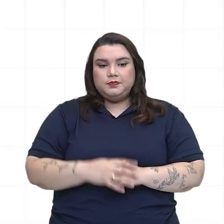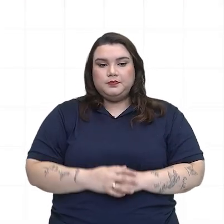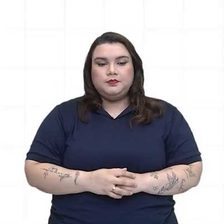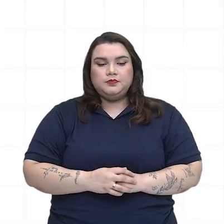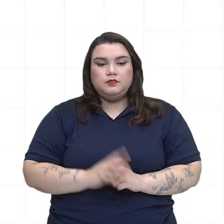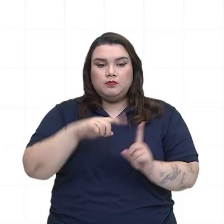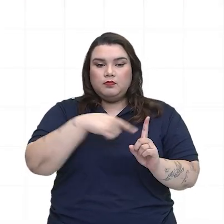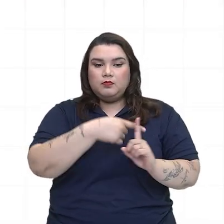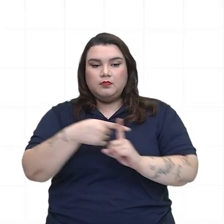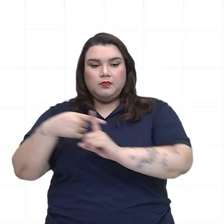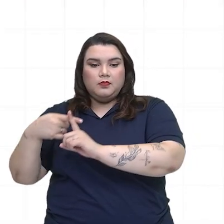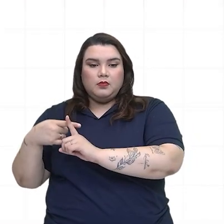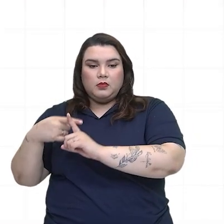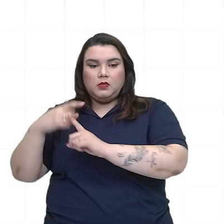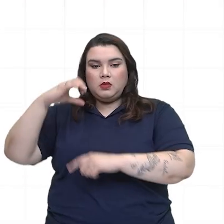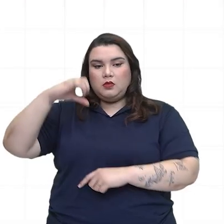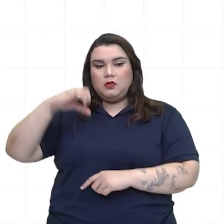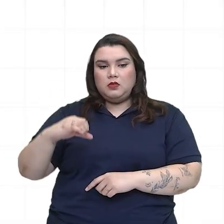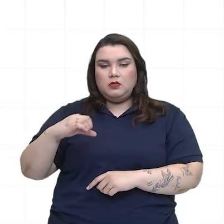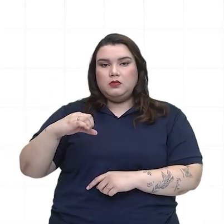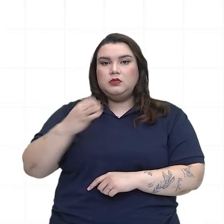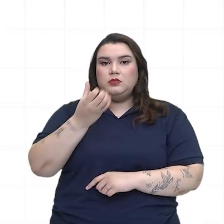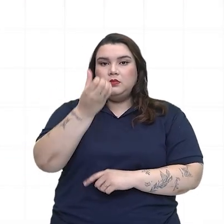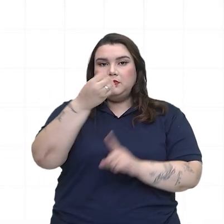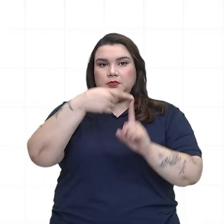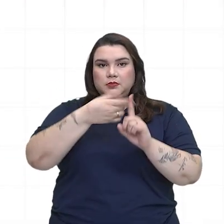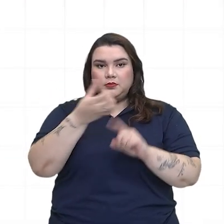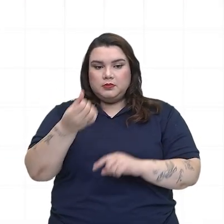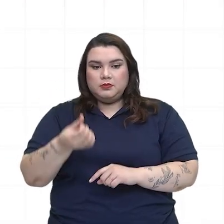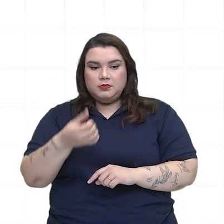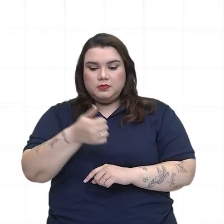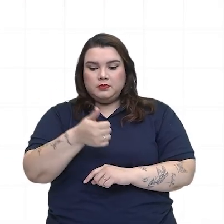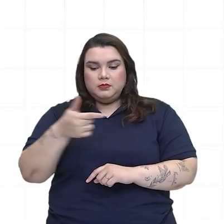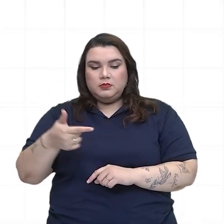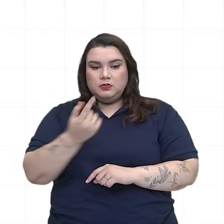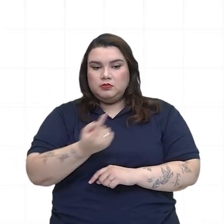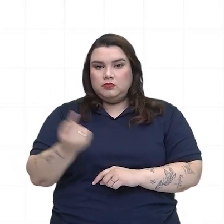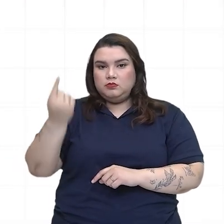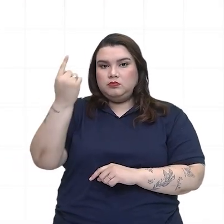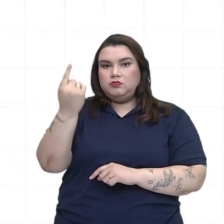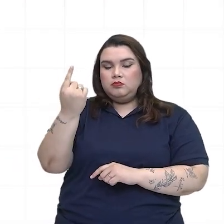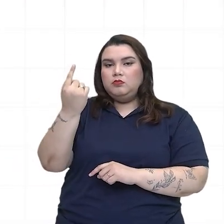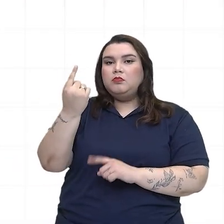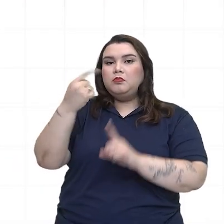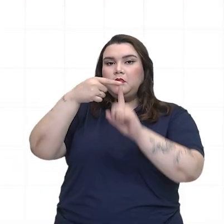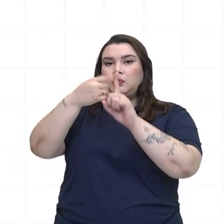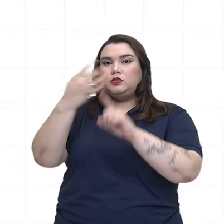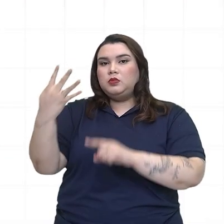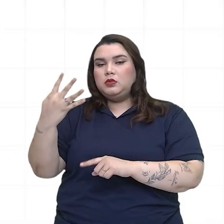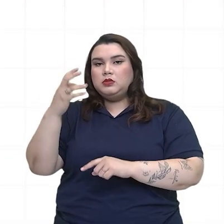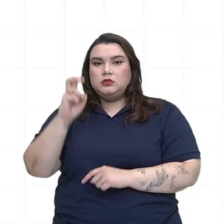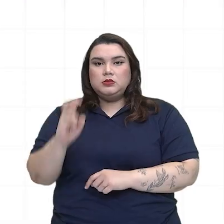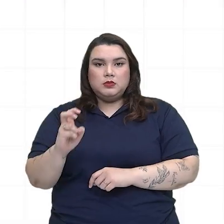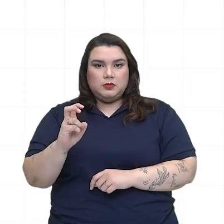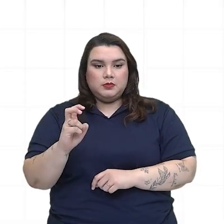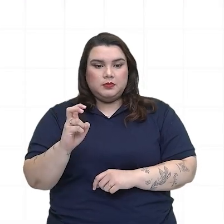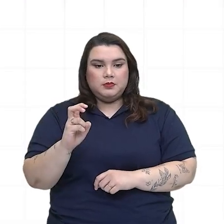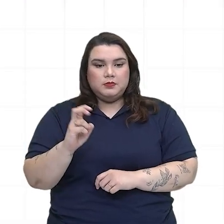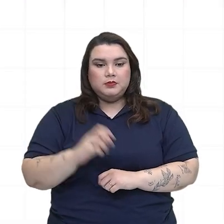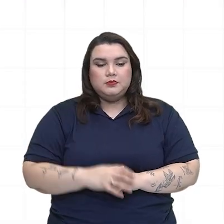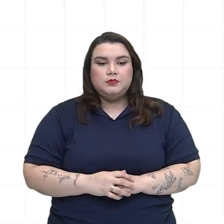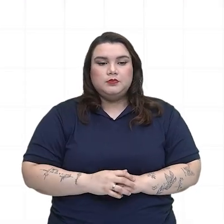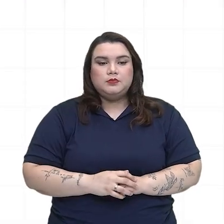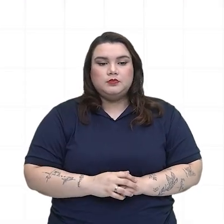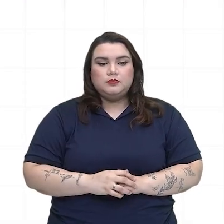Somando tudo, 9. 6 mais 6, 12. Vai 1. 4 mais 1,